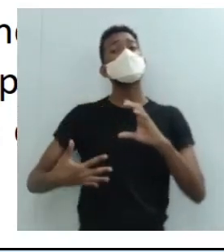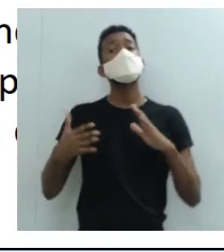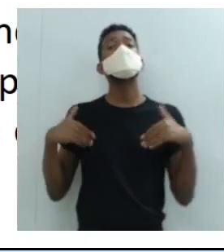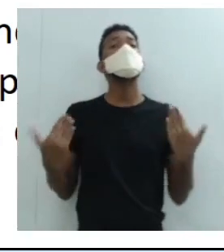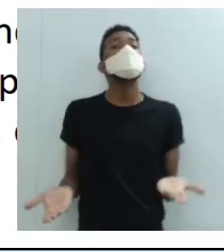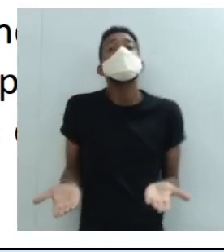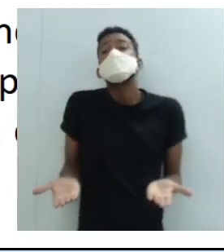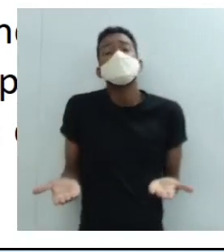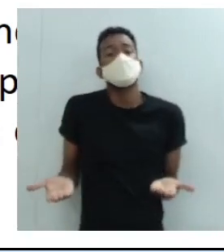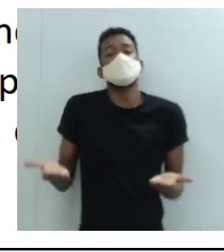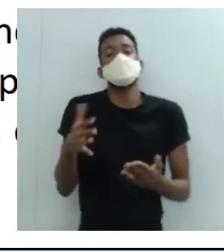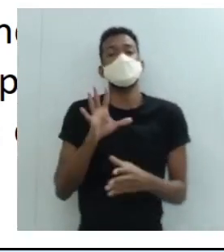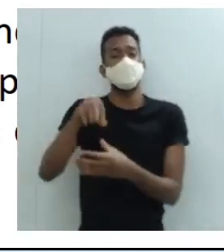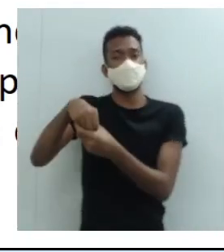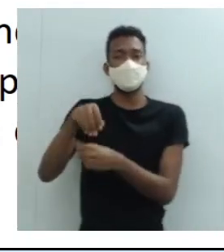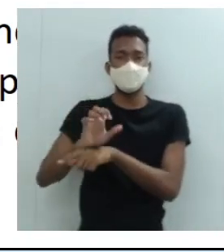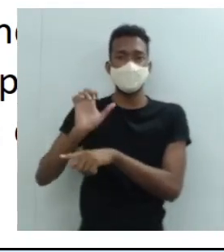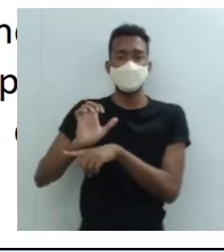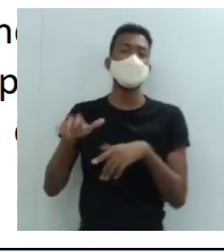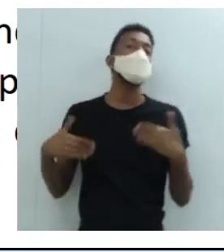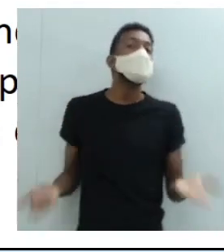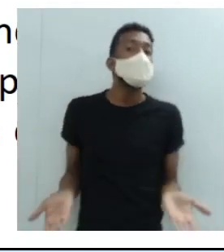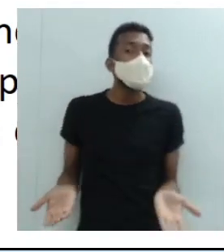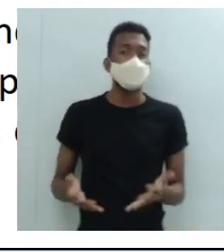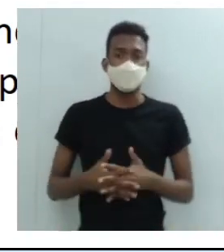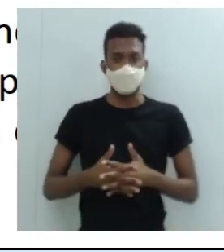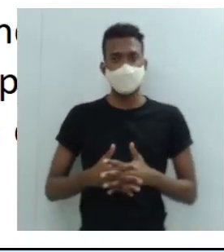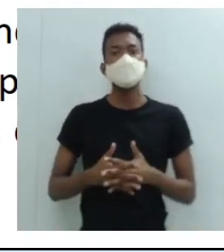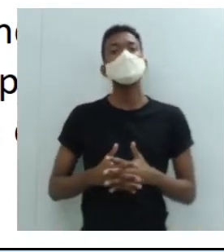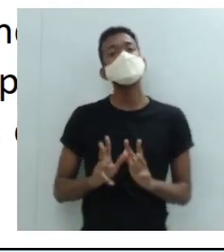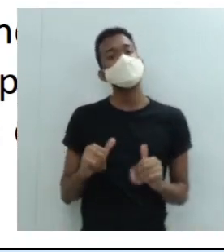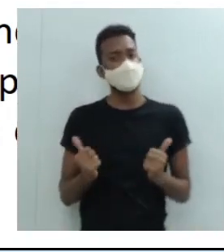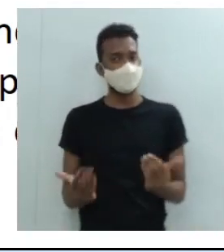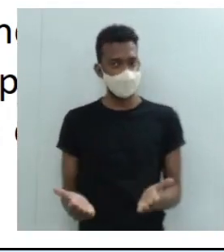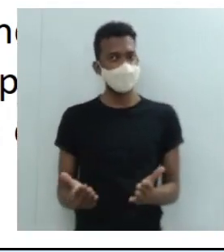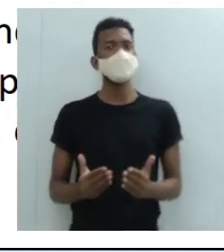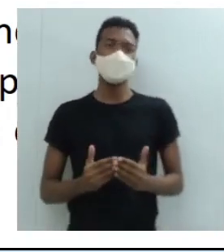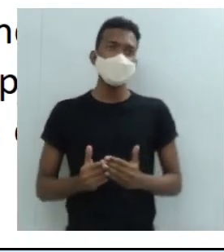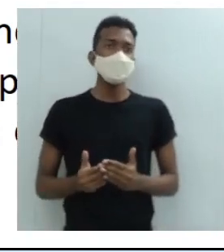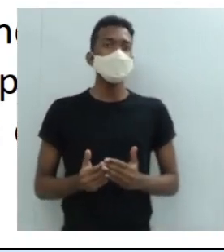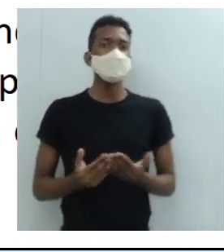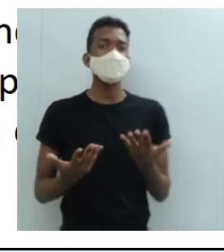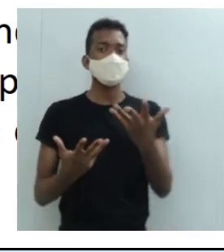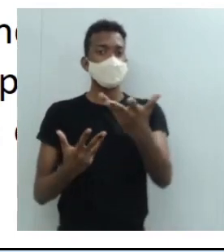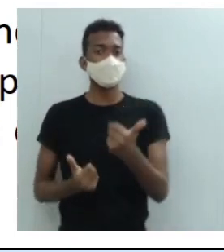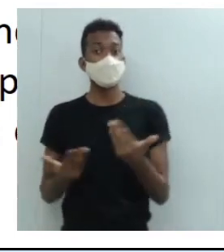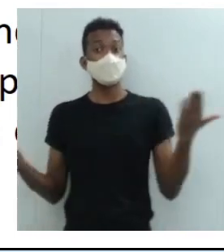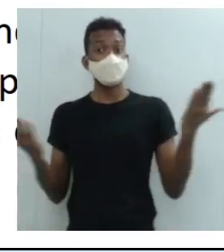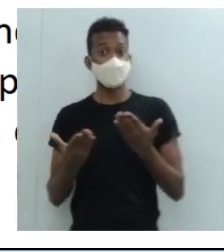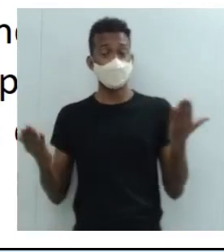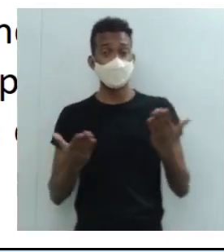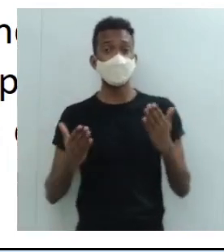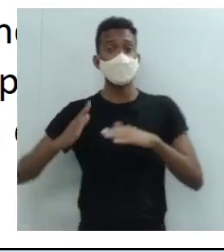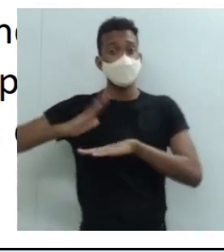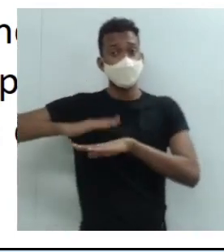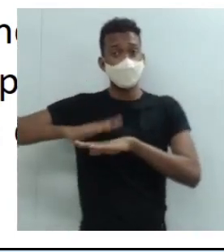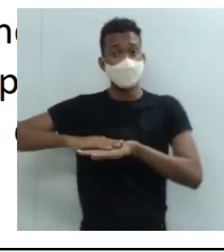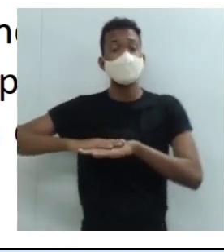características do Estado absolutista? Então, eu vos convido agora, nesse